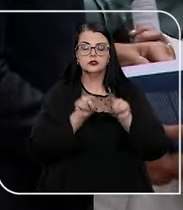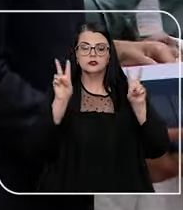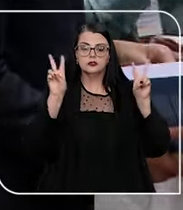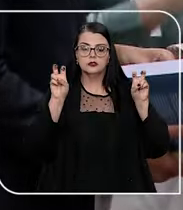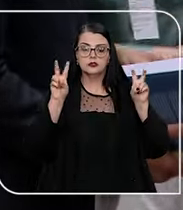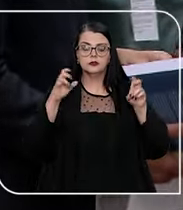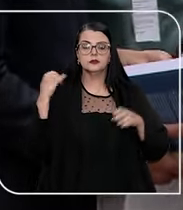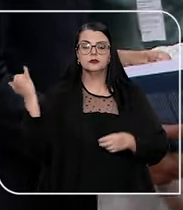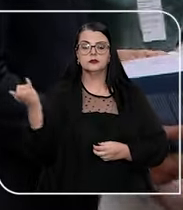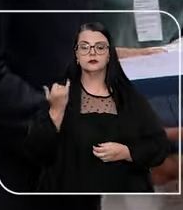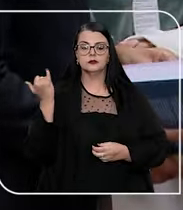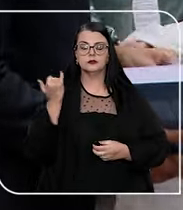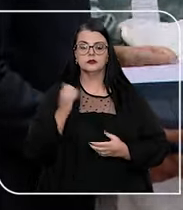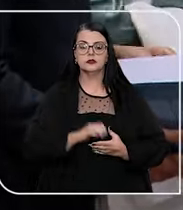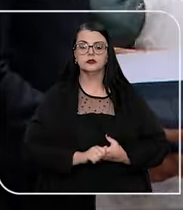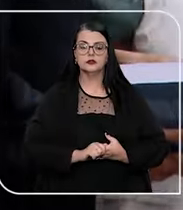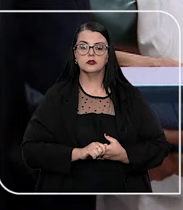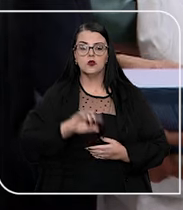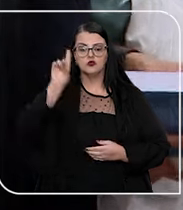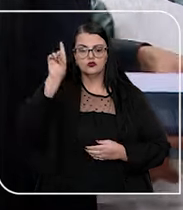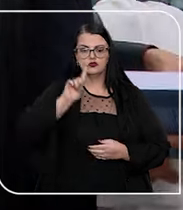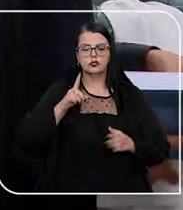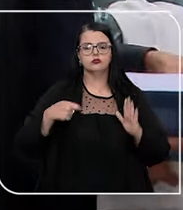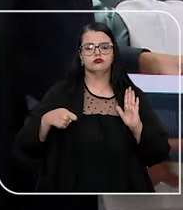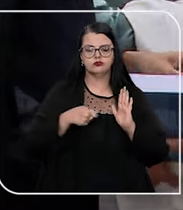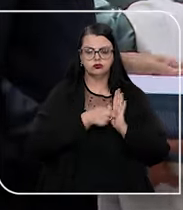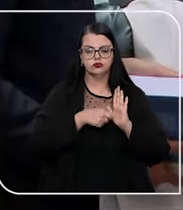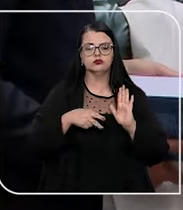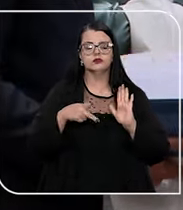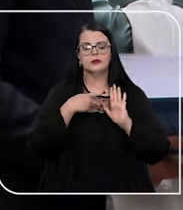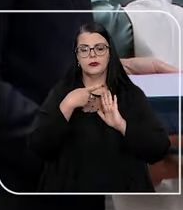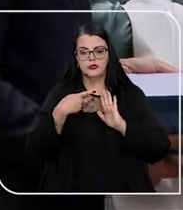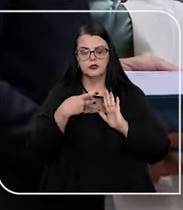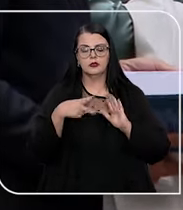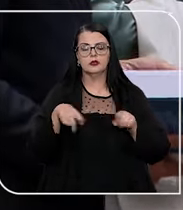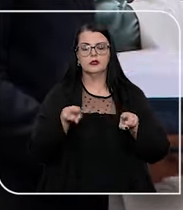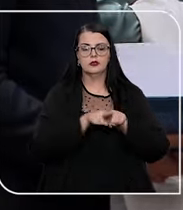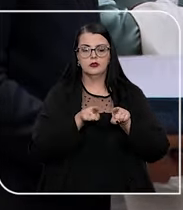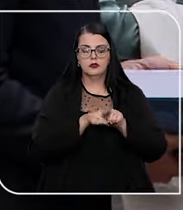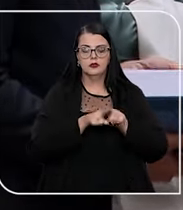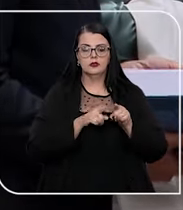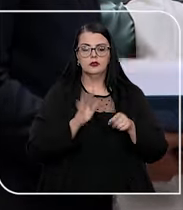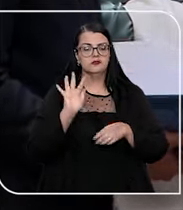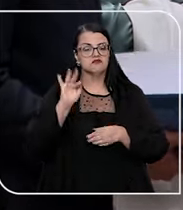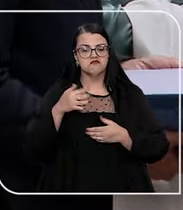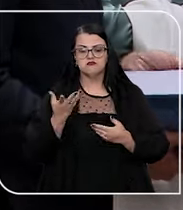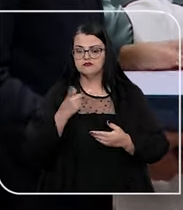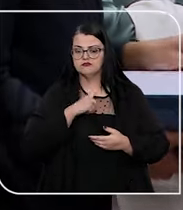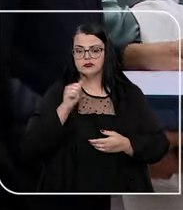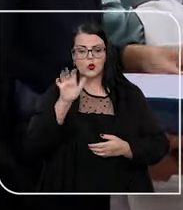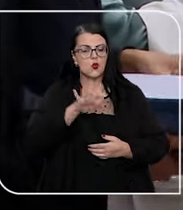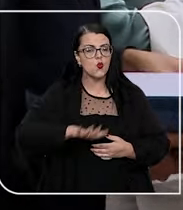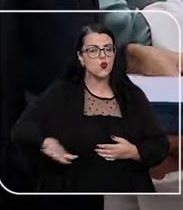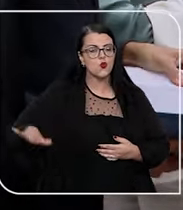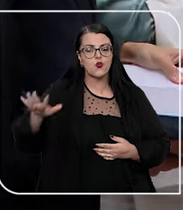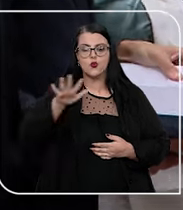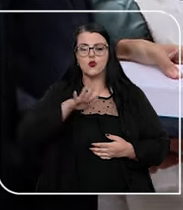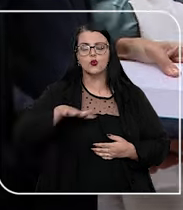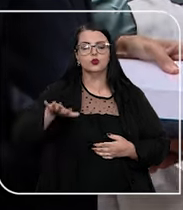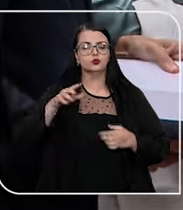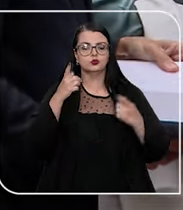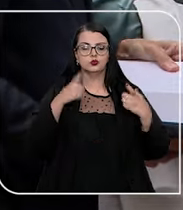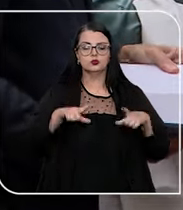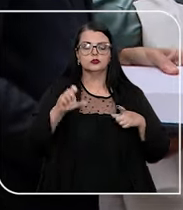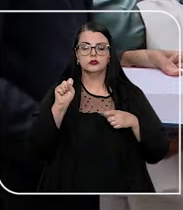també temas relevantes quanto ao direito penal e ao direito administrativo enfim cobrimos todas as